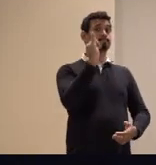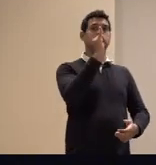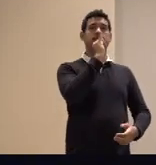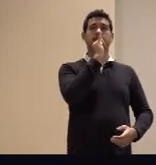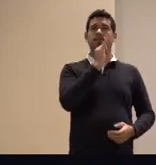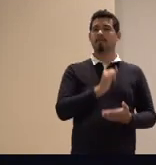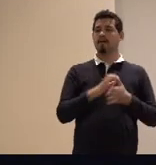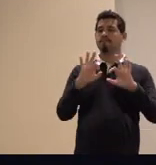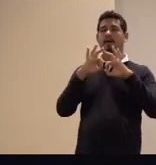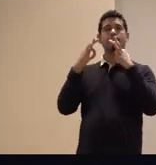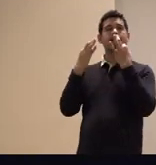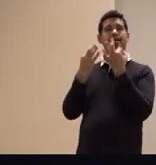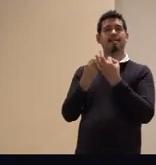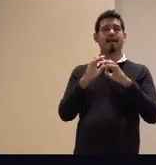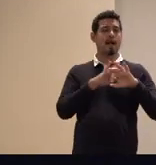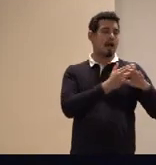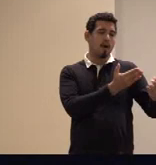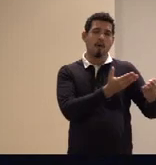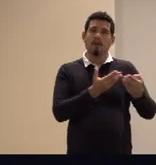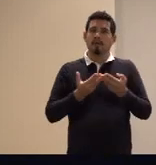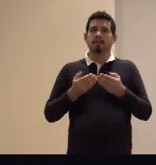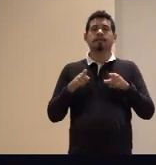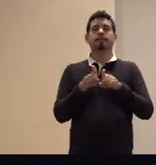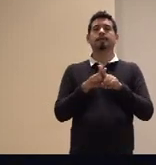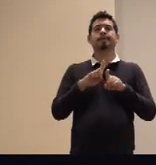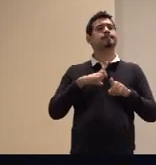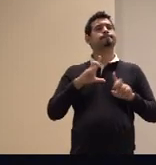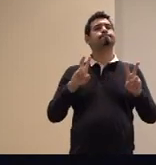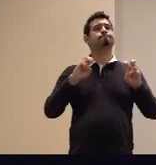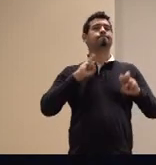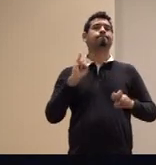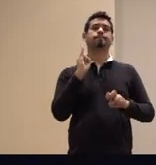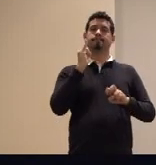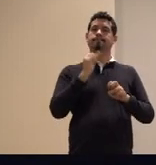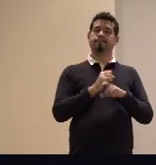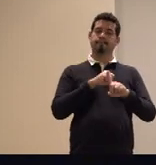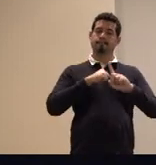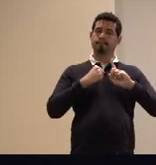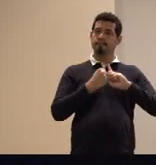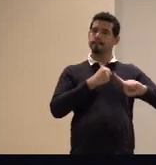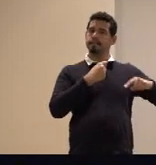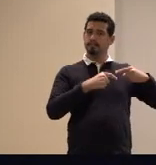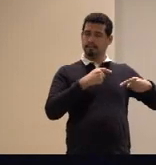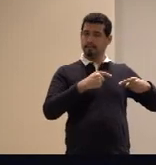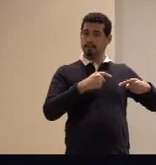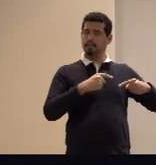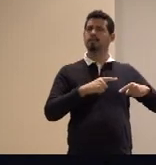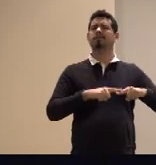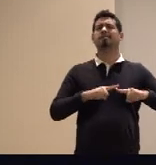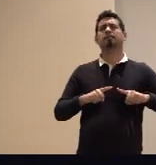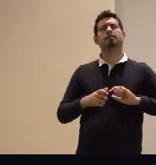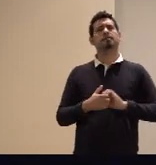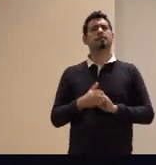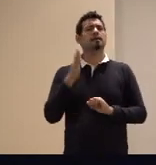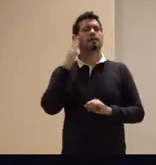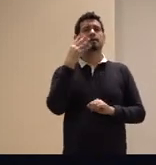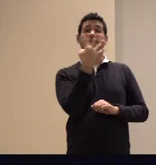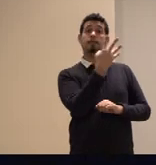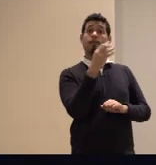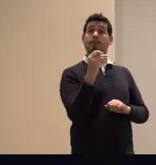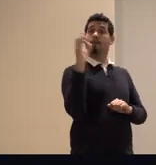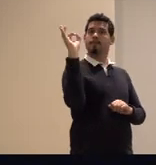acolhedora, a gente tem uma entrega melhor para a sociedade, né? Uma entrega melhor dessa política. E é sabido que